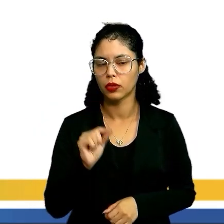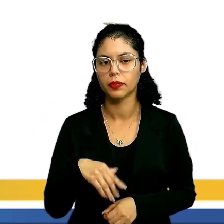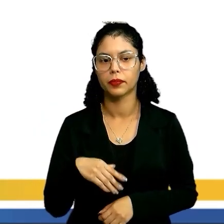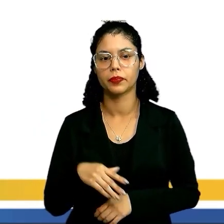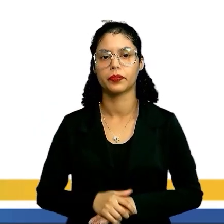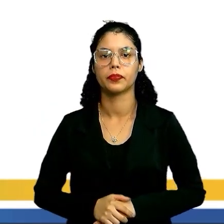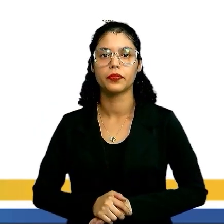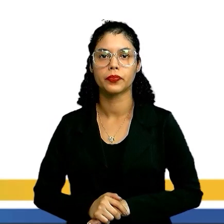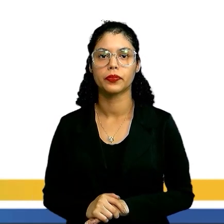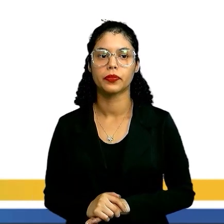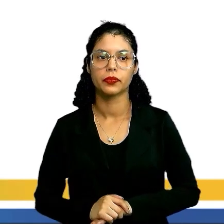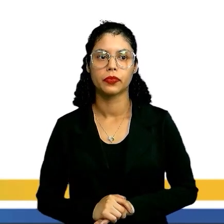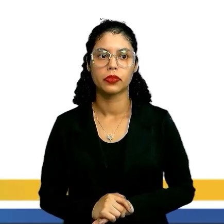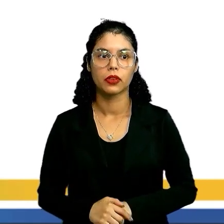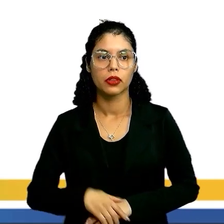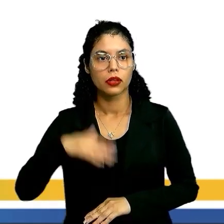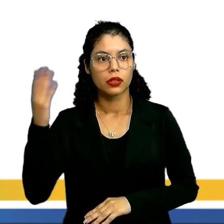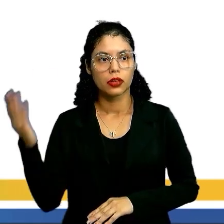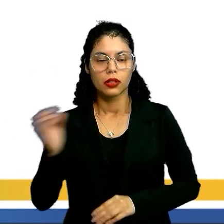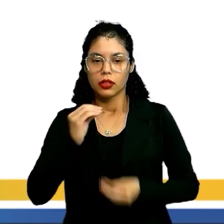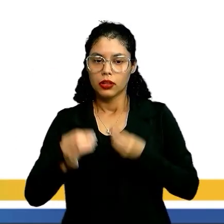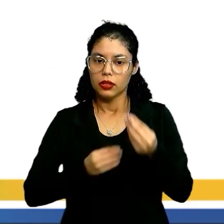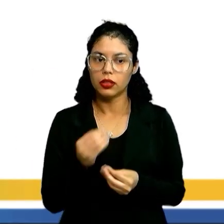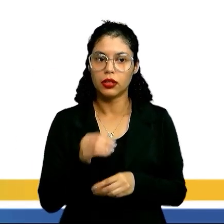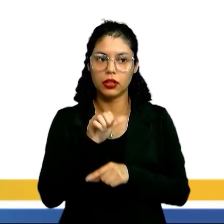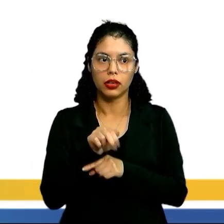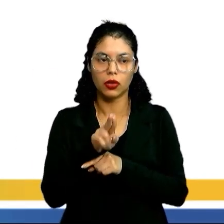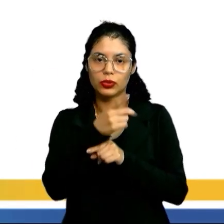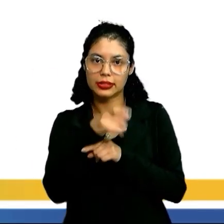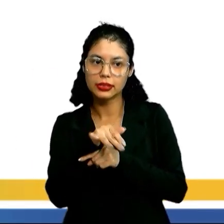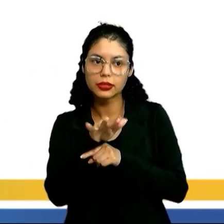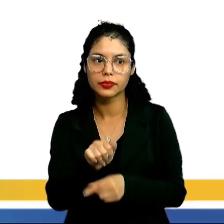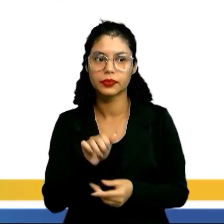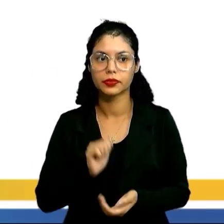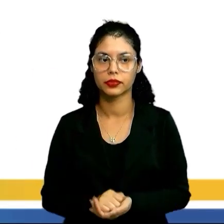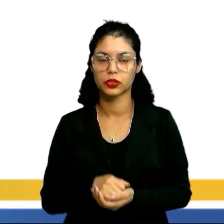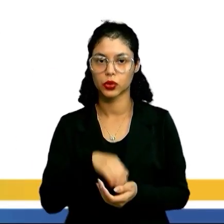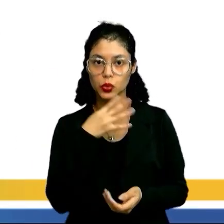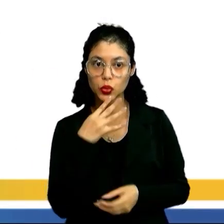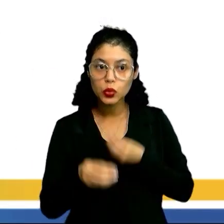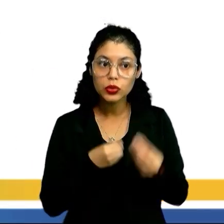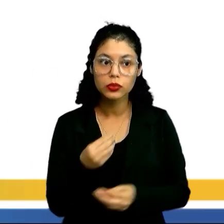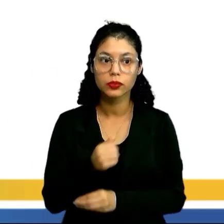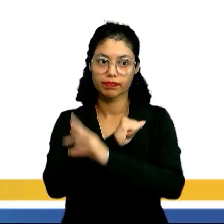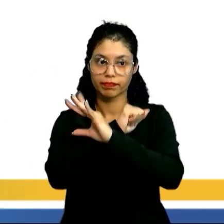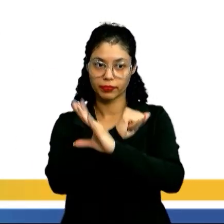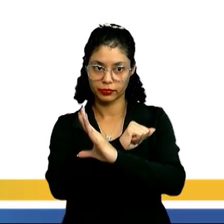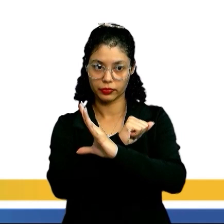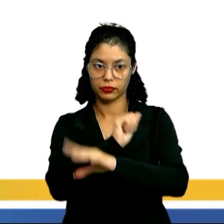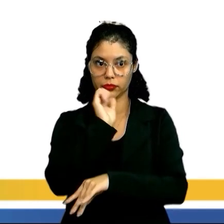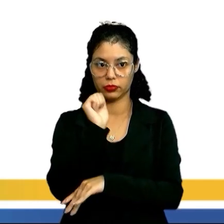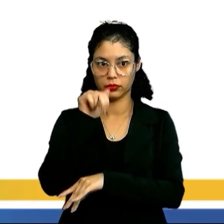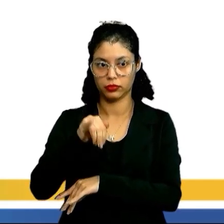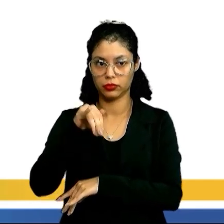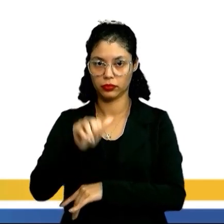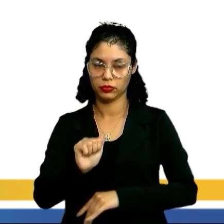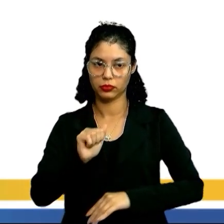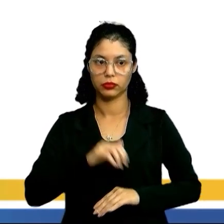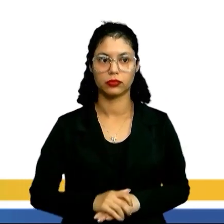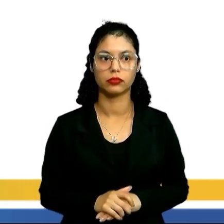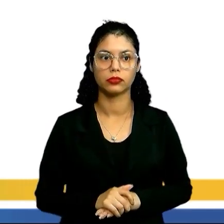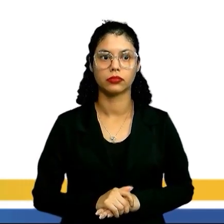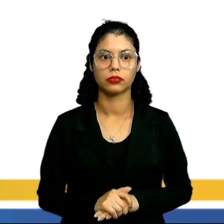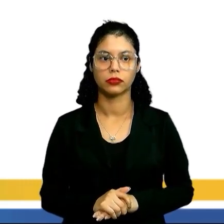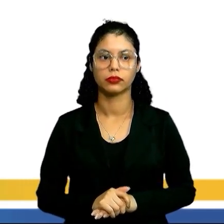falar, tá? Então, como eu falei, pessoal, a auxina, ele é conhecido também como ácido